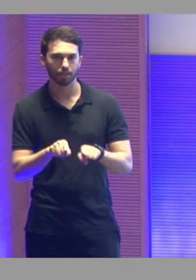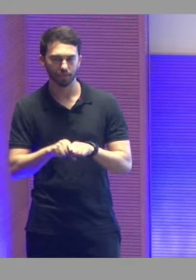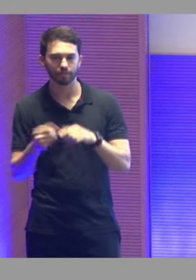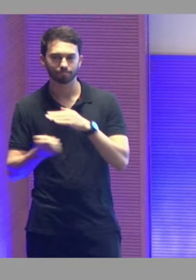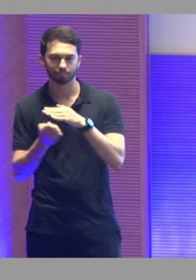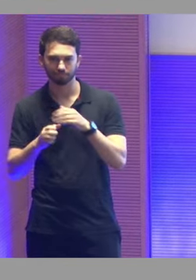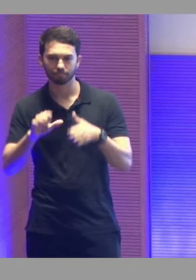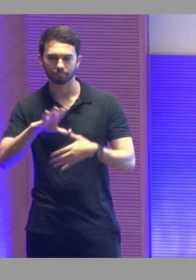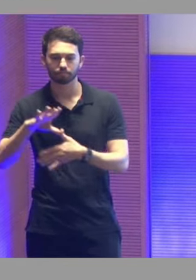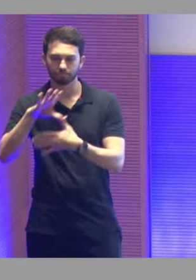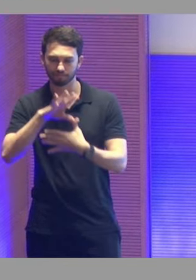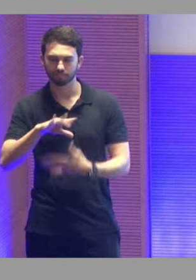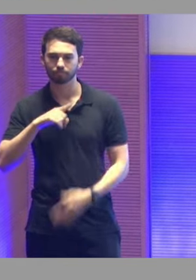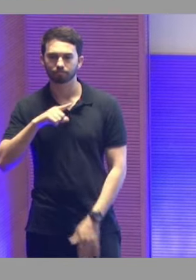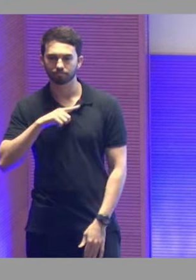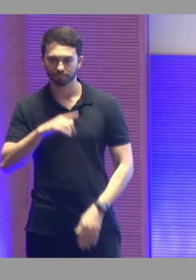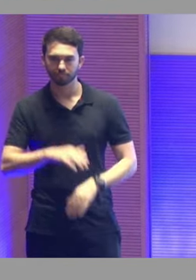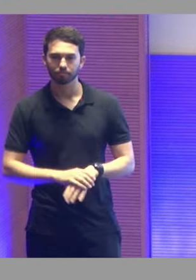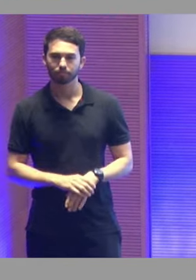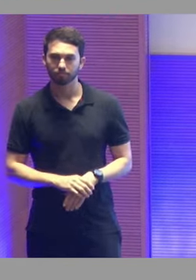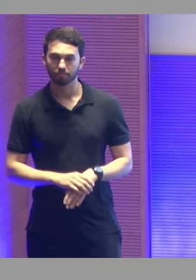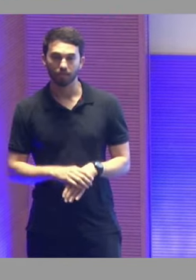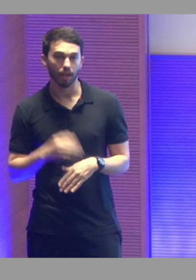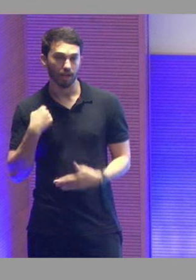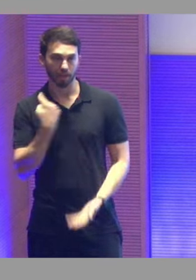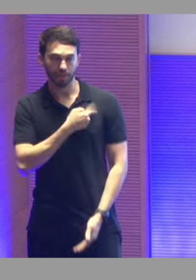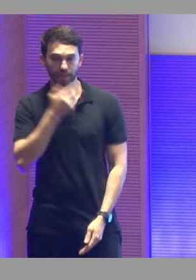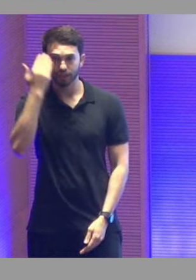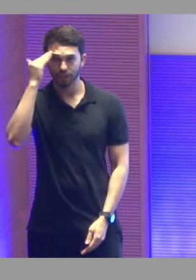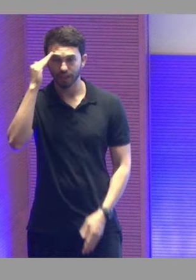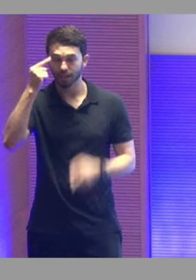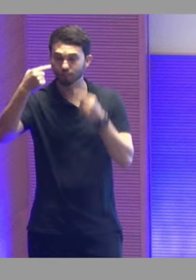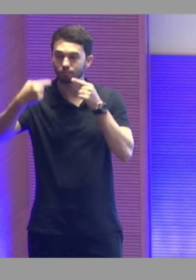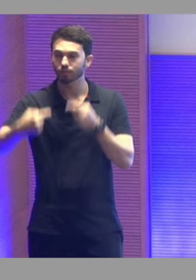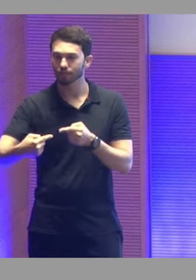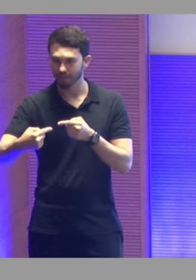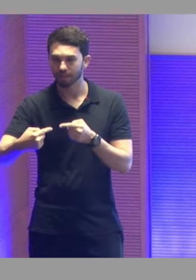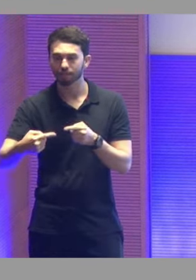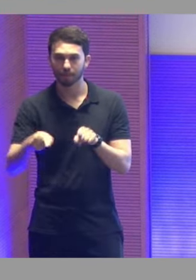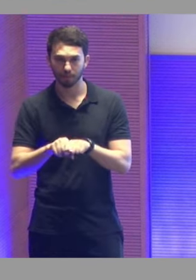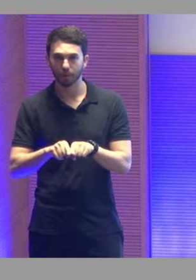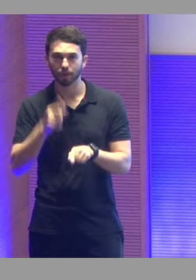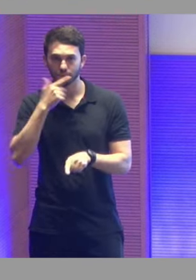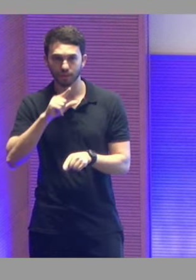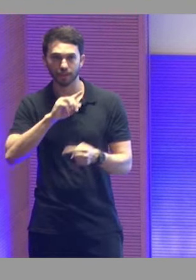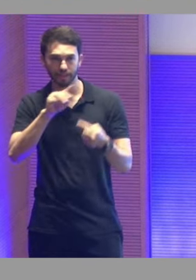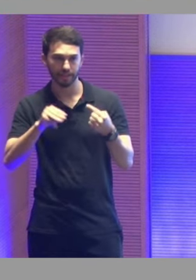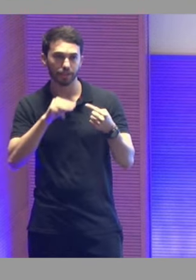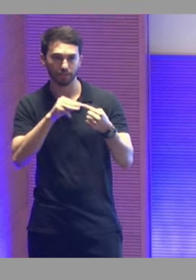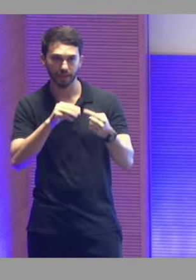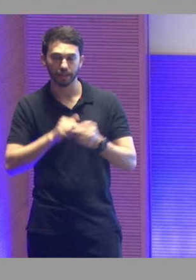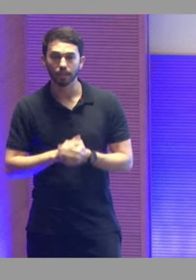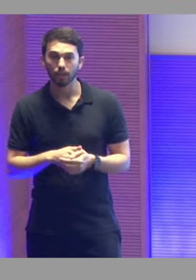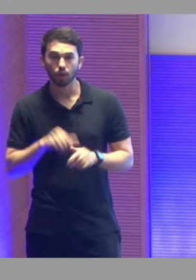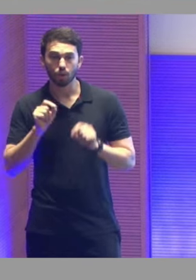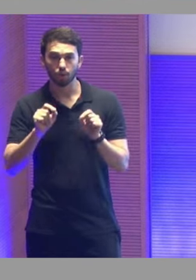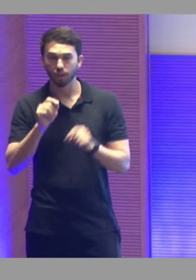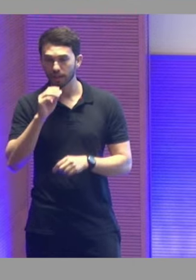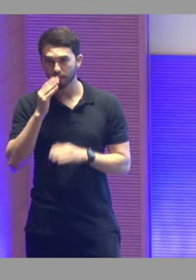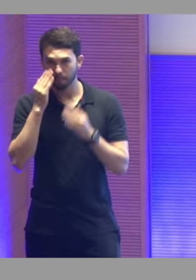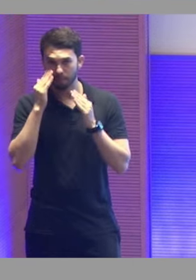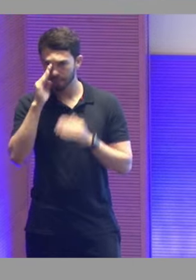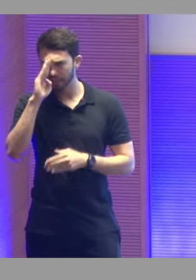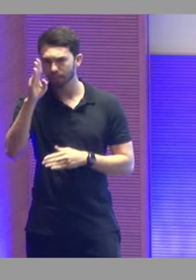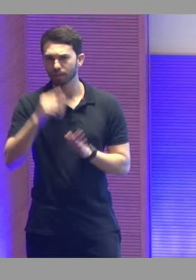pelas Organizações e pra gente entender Quais são os desafios pro cumprimento dessas metas né O que mais